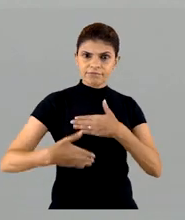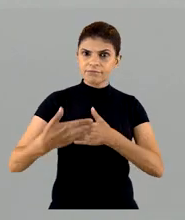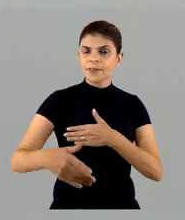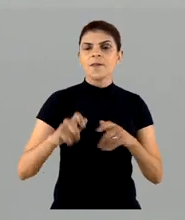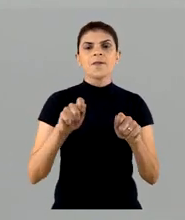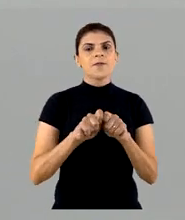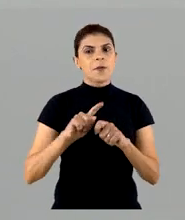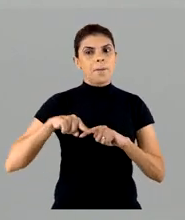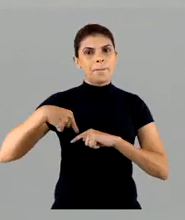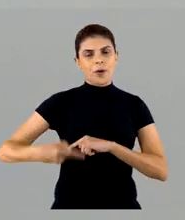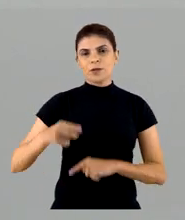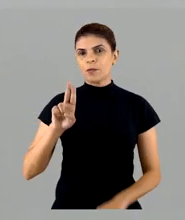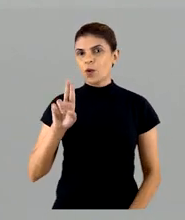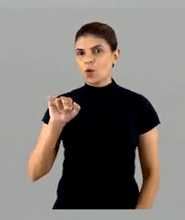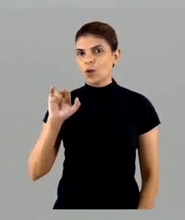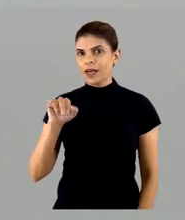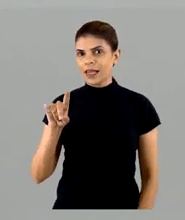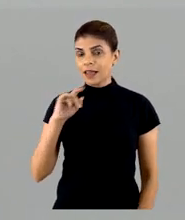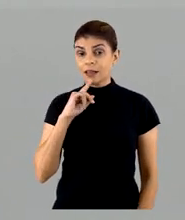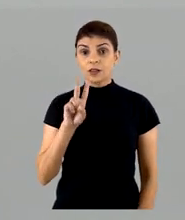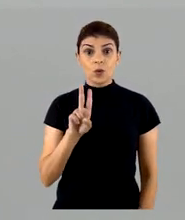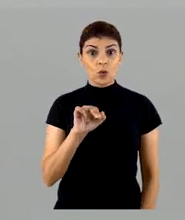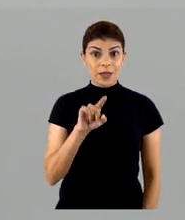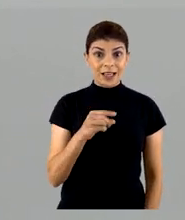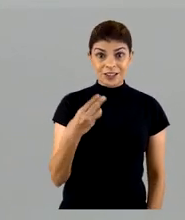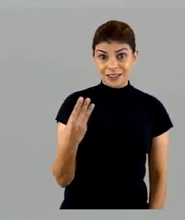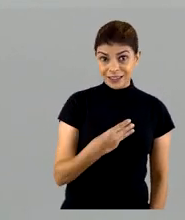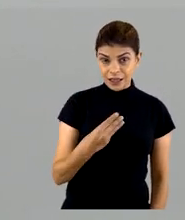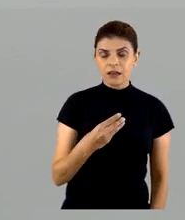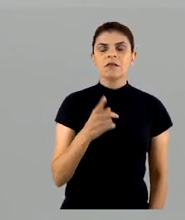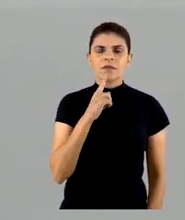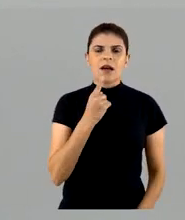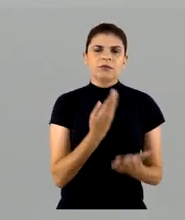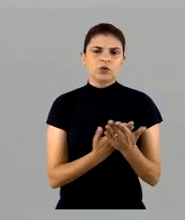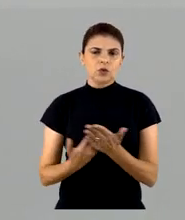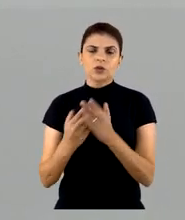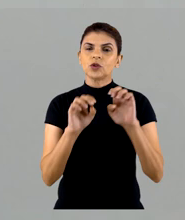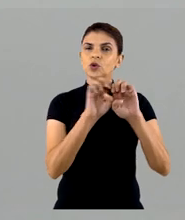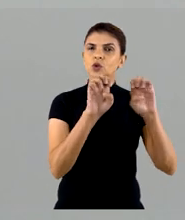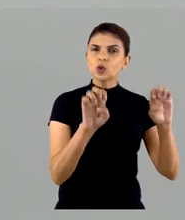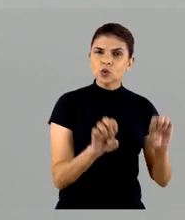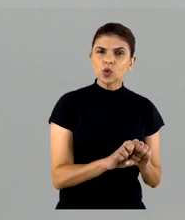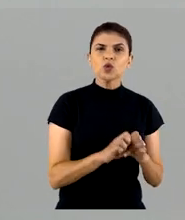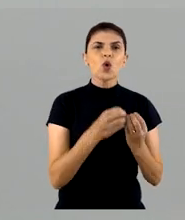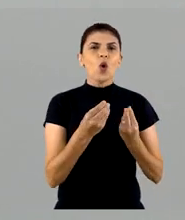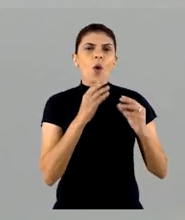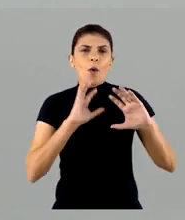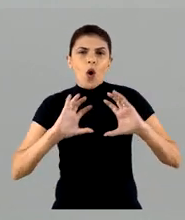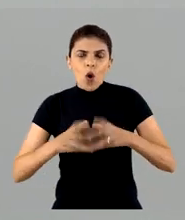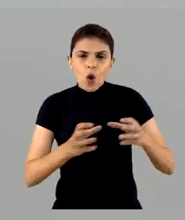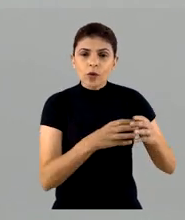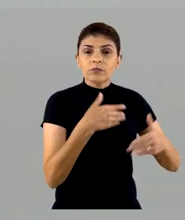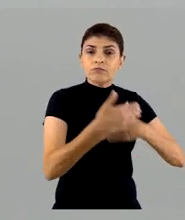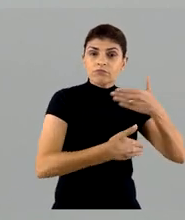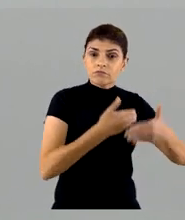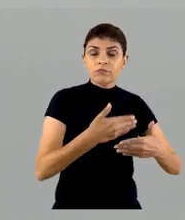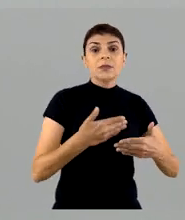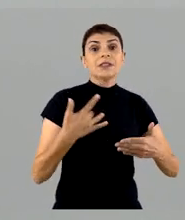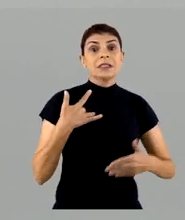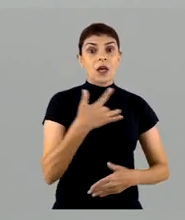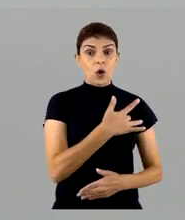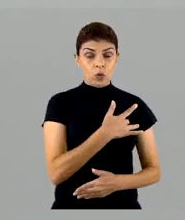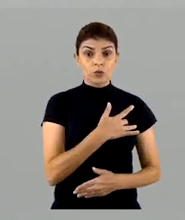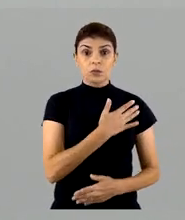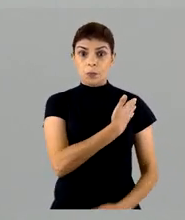na próxima unidade. Na unidade 3, abordaremos as estruturas e condições da saúde pública durante o